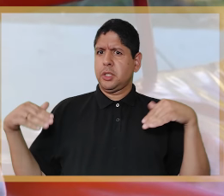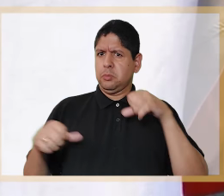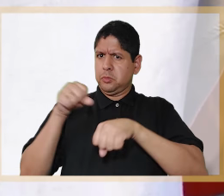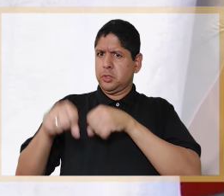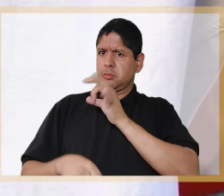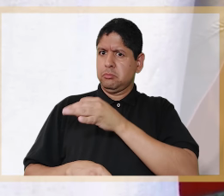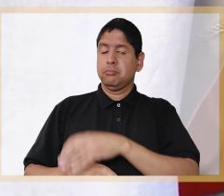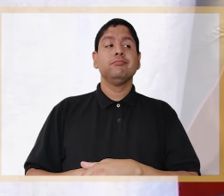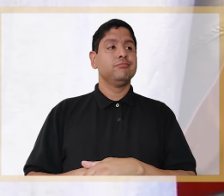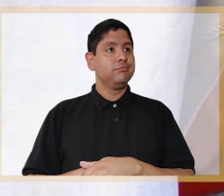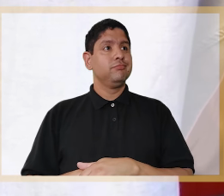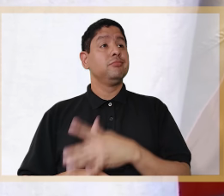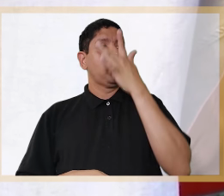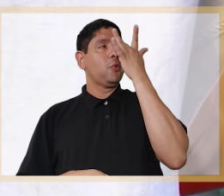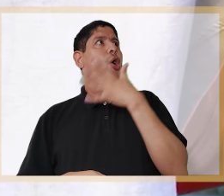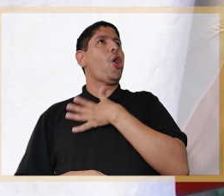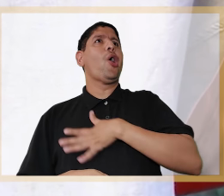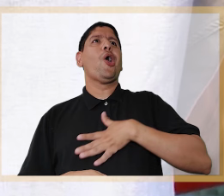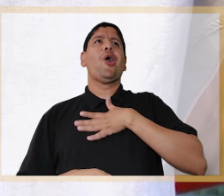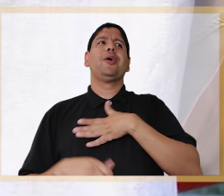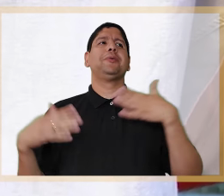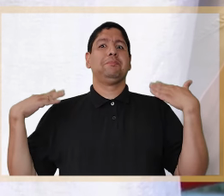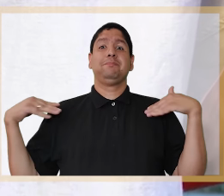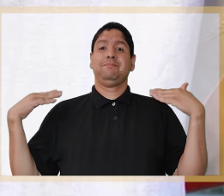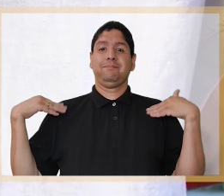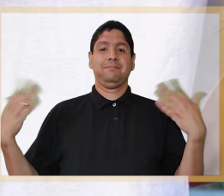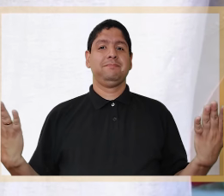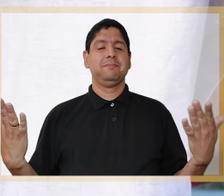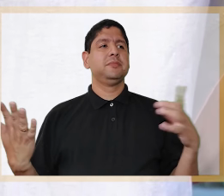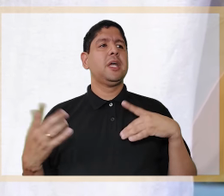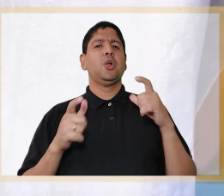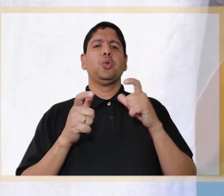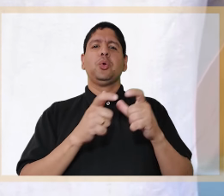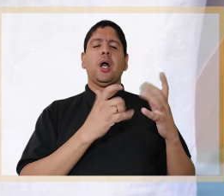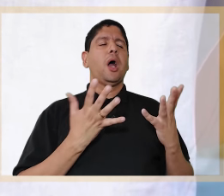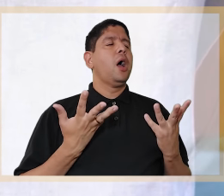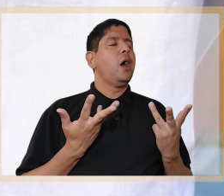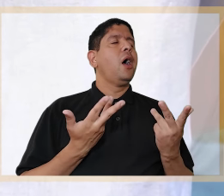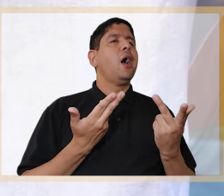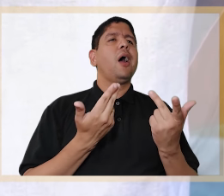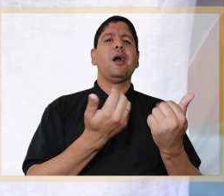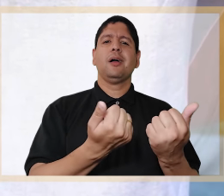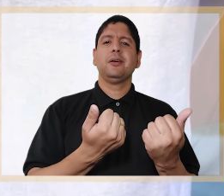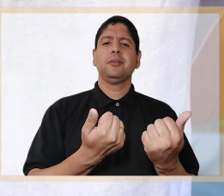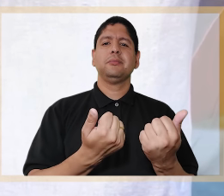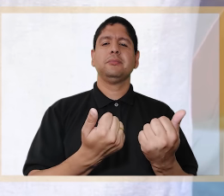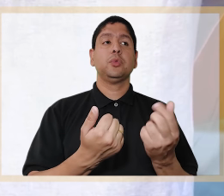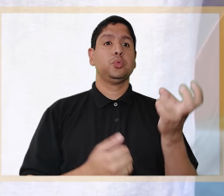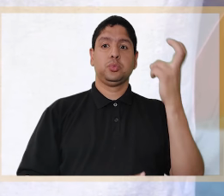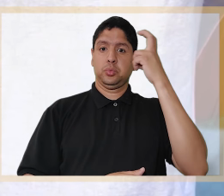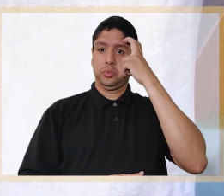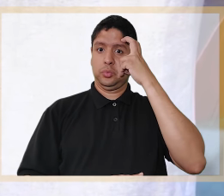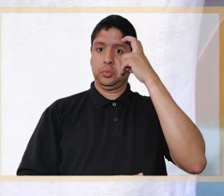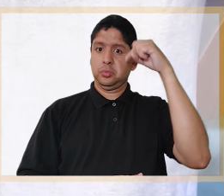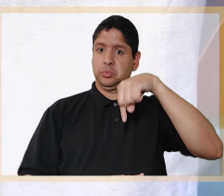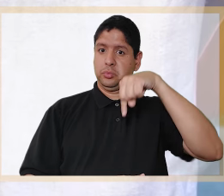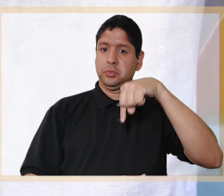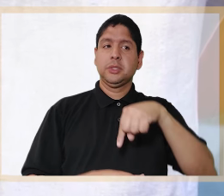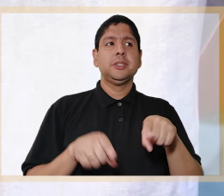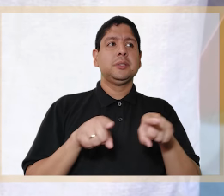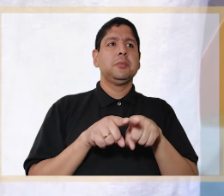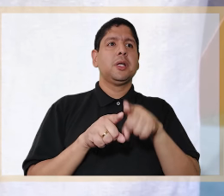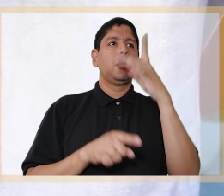bikes. As pessoas gostam muito desse passeio, mano. Pelo lugar que é exuberante, pela riqueza cultural desse lugar,